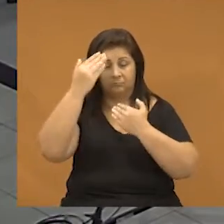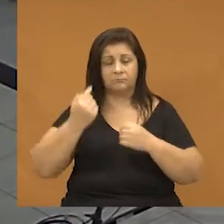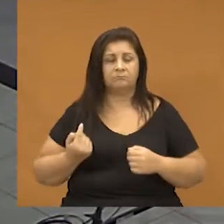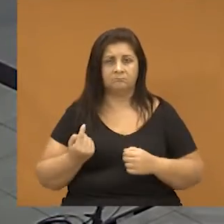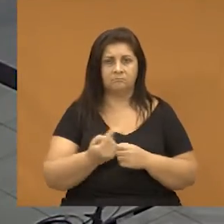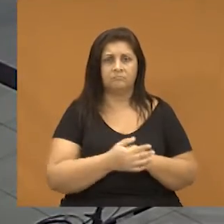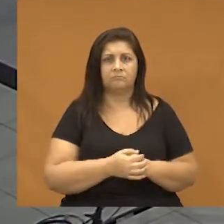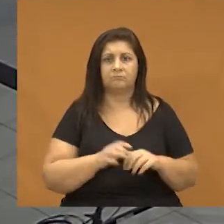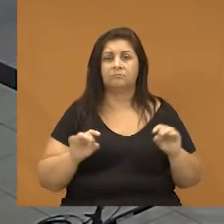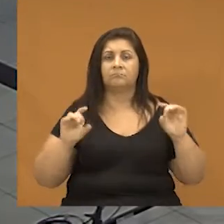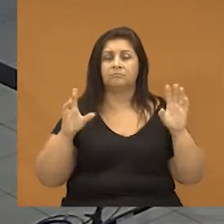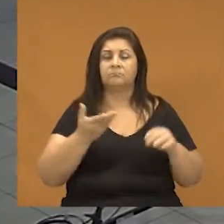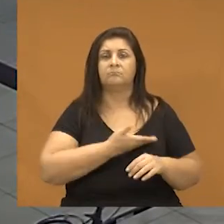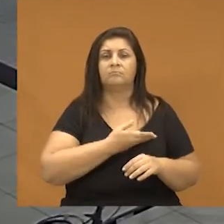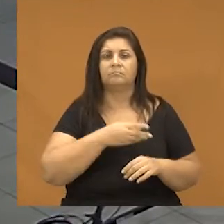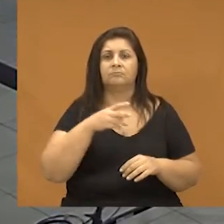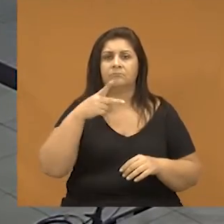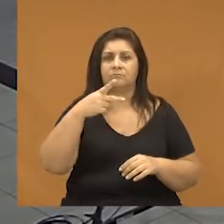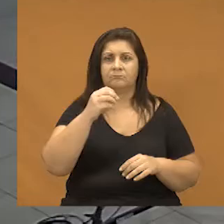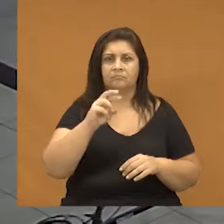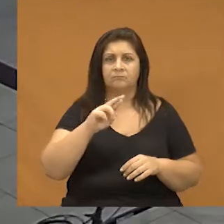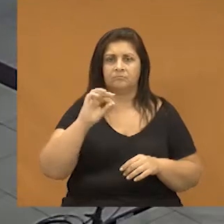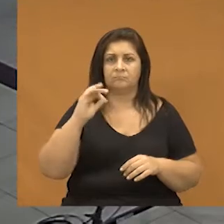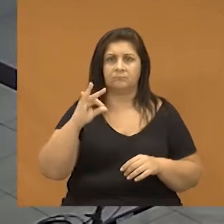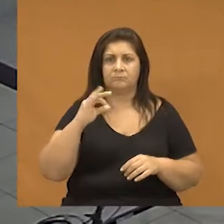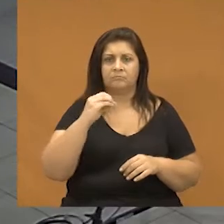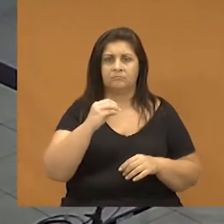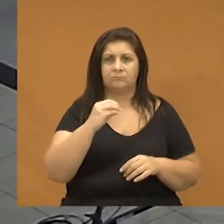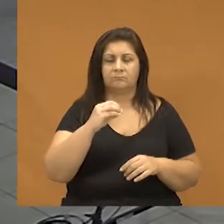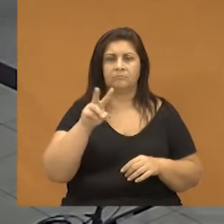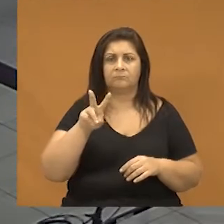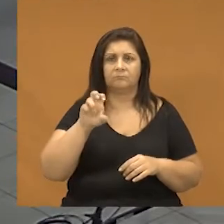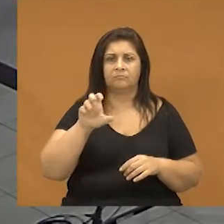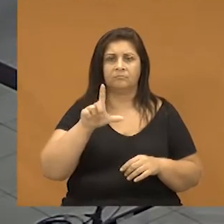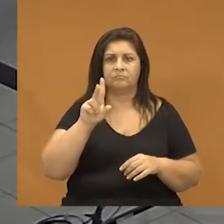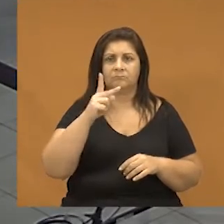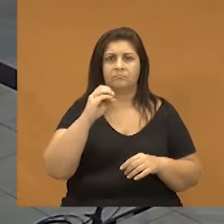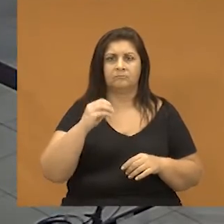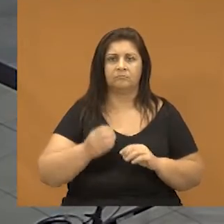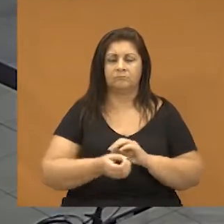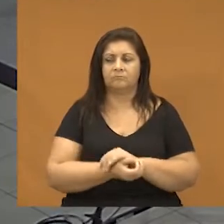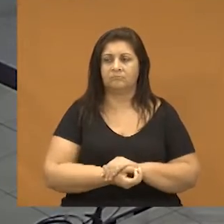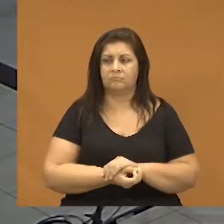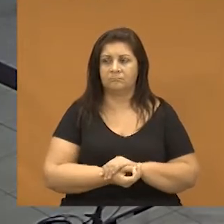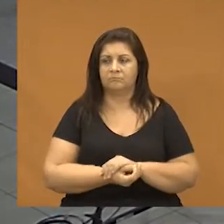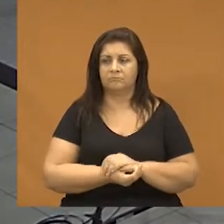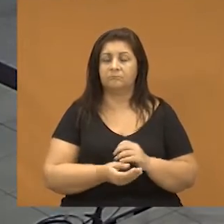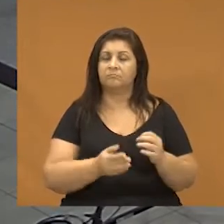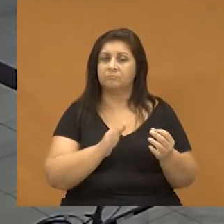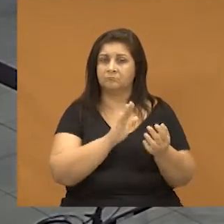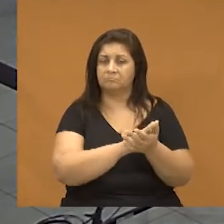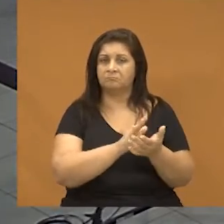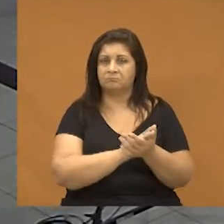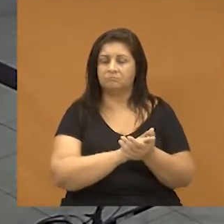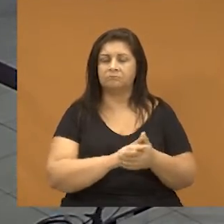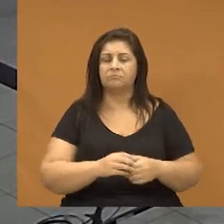amigos do Porto Velho, meu amigo Zé Maria Sarto. Fomos vizinhos lá na Vila Garcia, depois estudamos juntos, né, Sarto? Parabéns aí pela